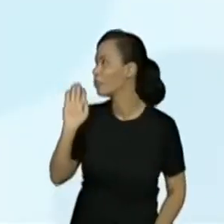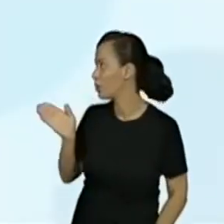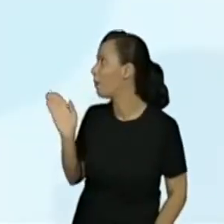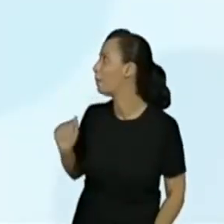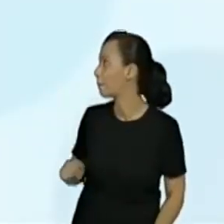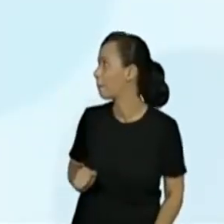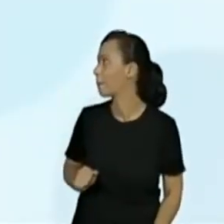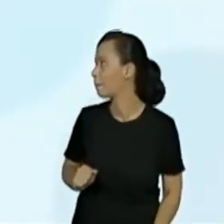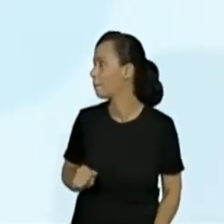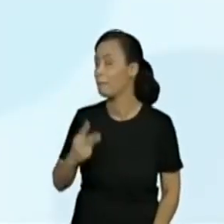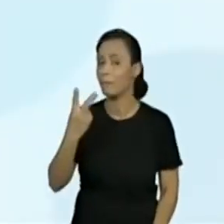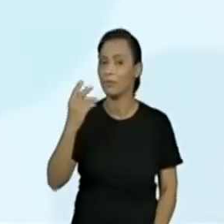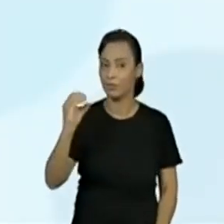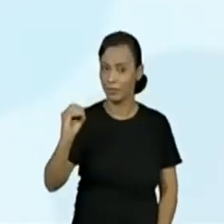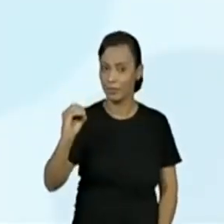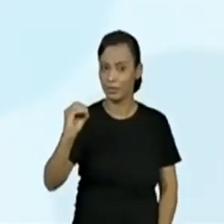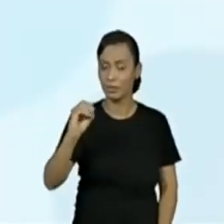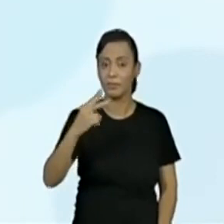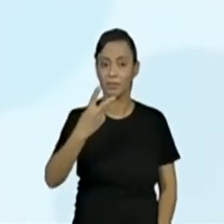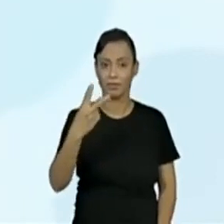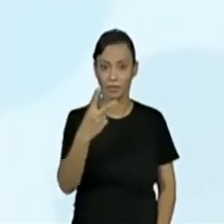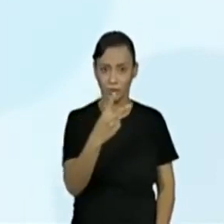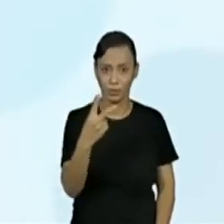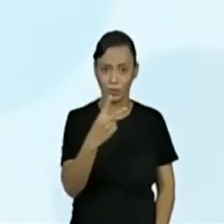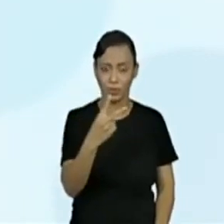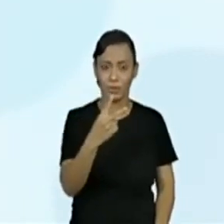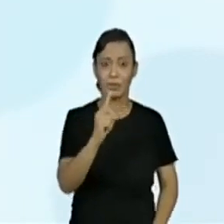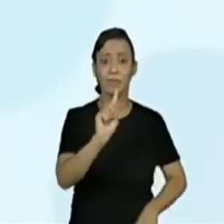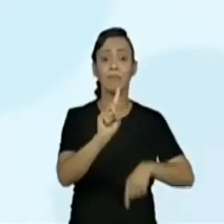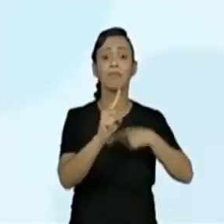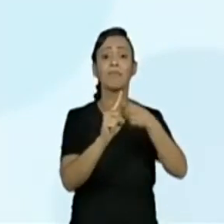22. 22 mais 2,